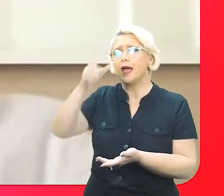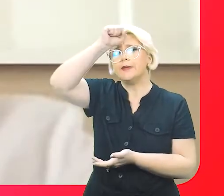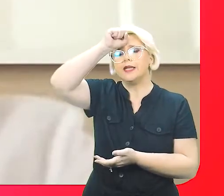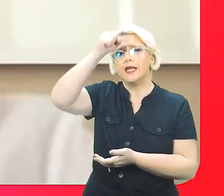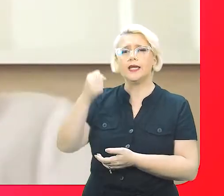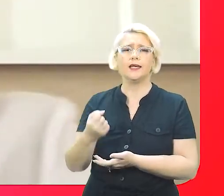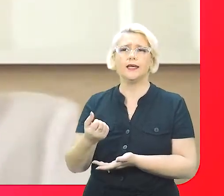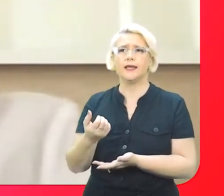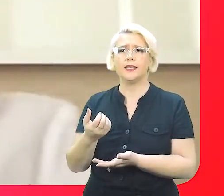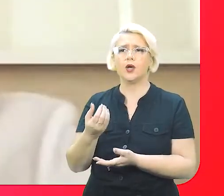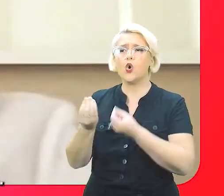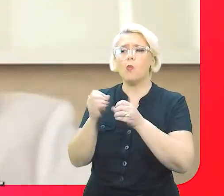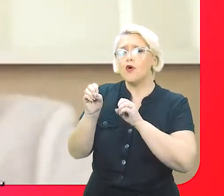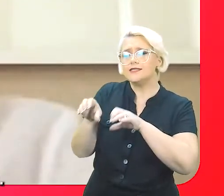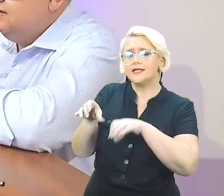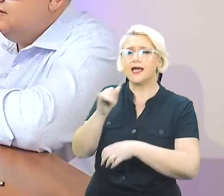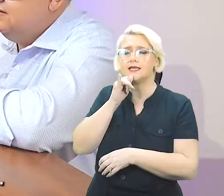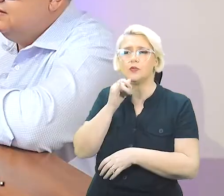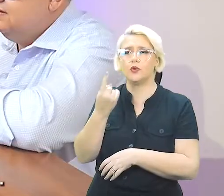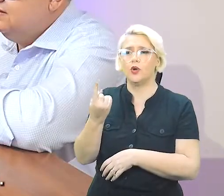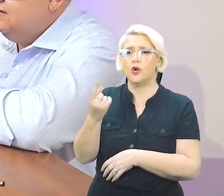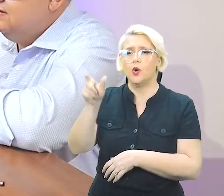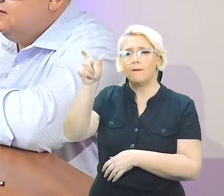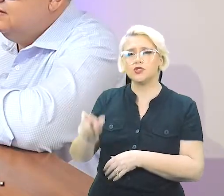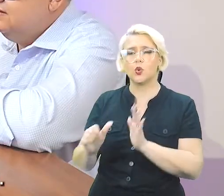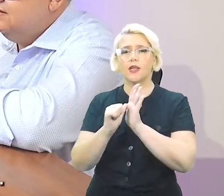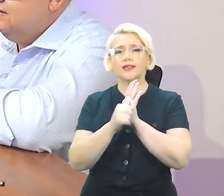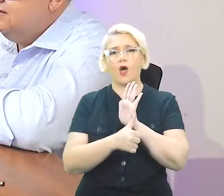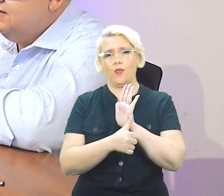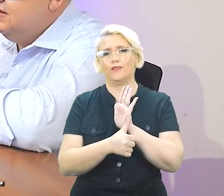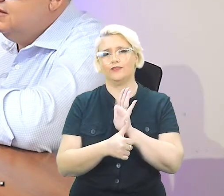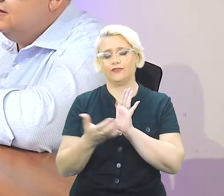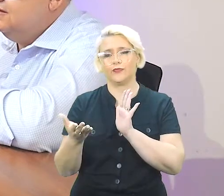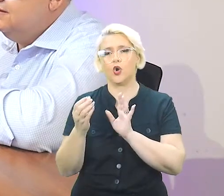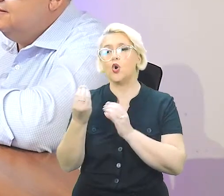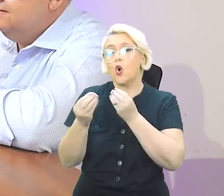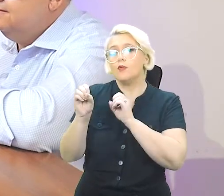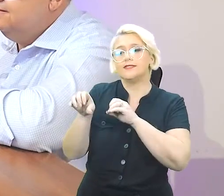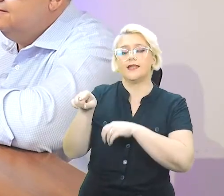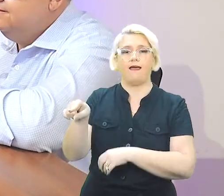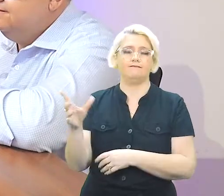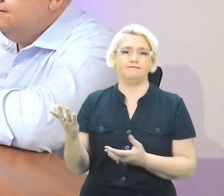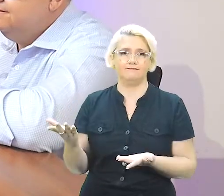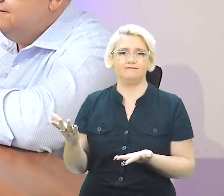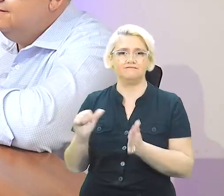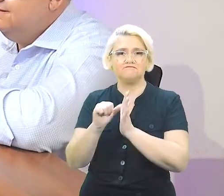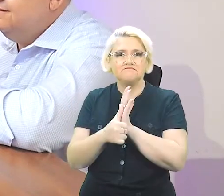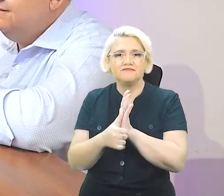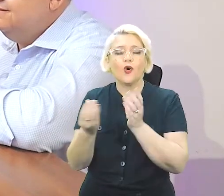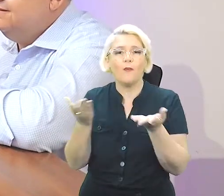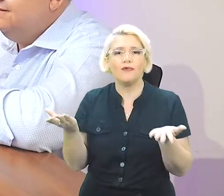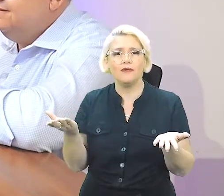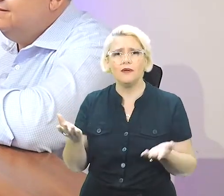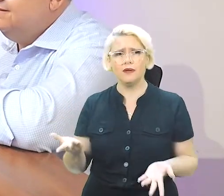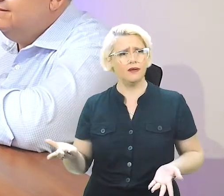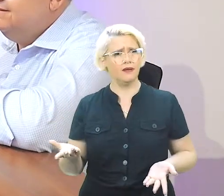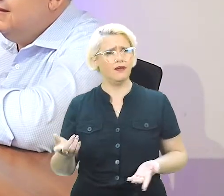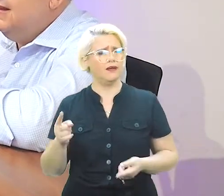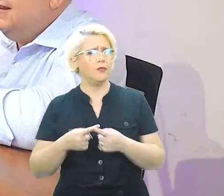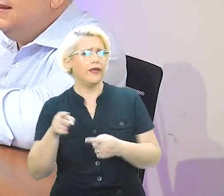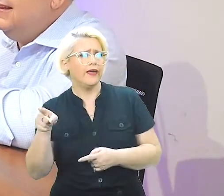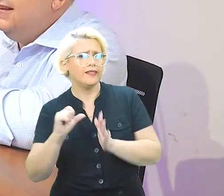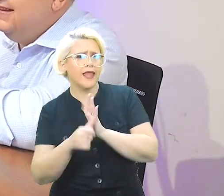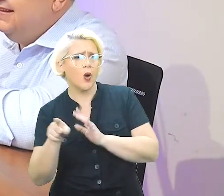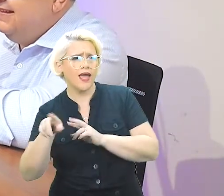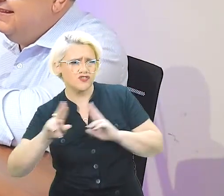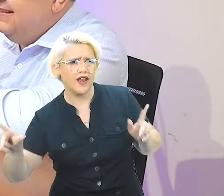aprender para como ensinar, por exemplo, uma pessoa com síndrome de Down? Sim. Mas o que ela tem de diferente?